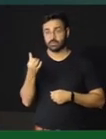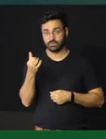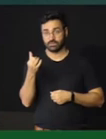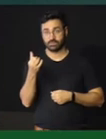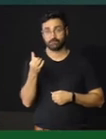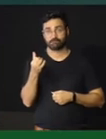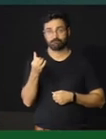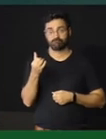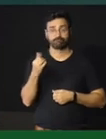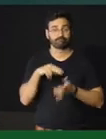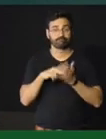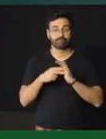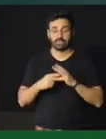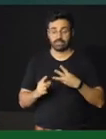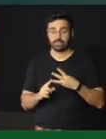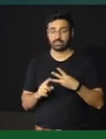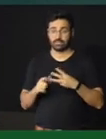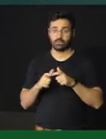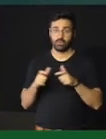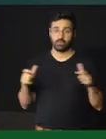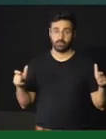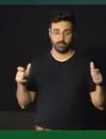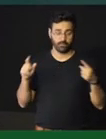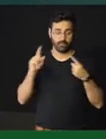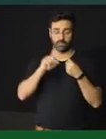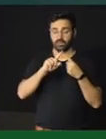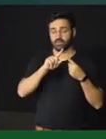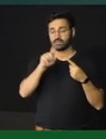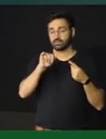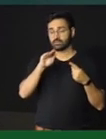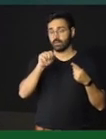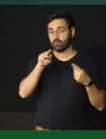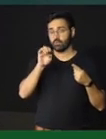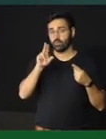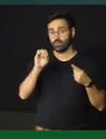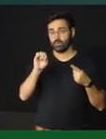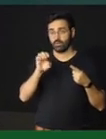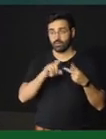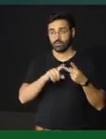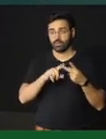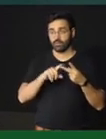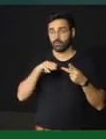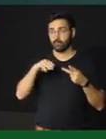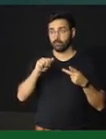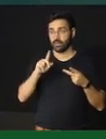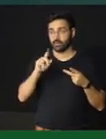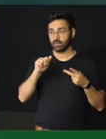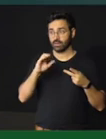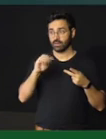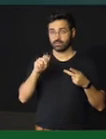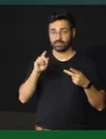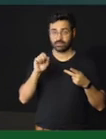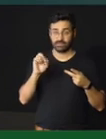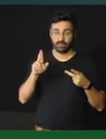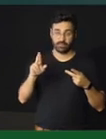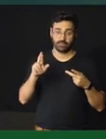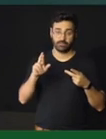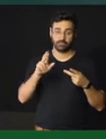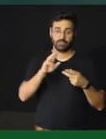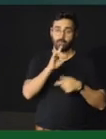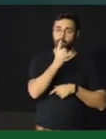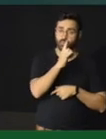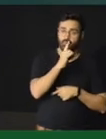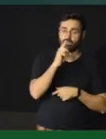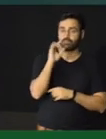31.468 maior do planeta a gente só perde pro zimbábue e para Madagascar Os pred médio na América do Sul Bolívia